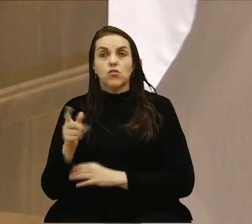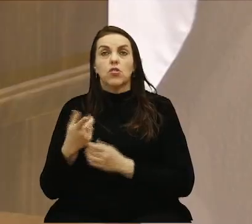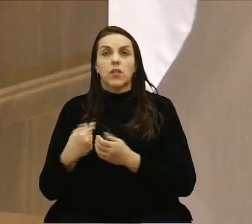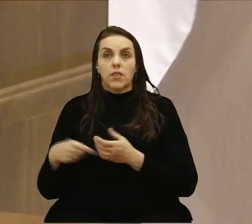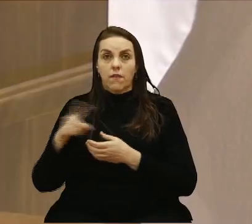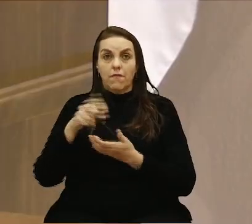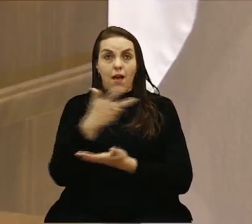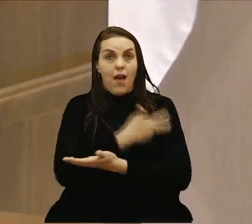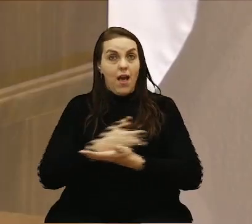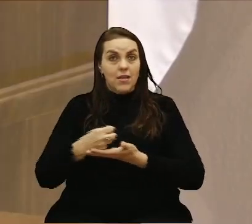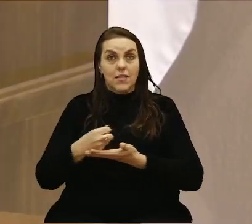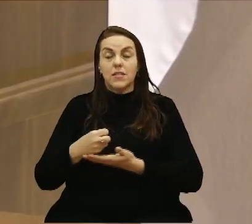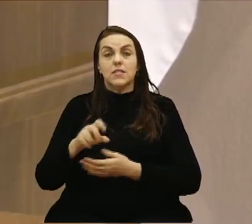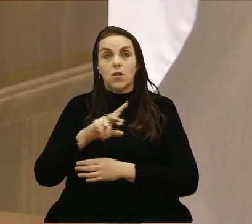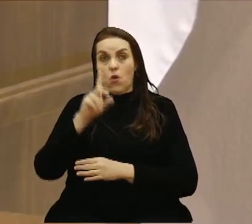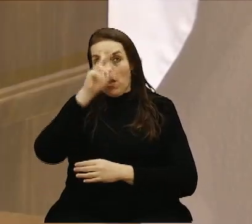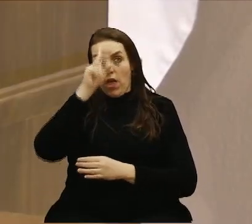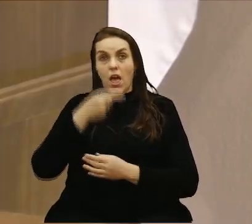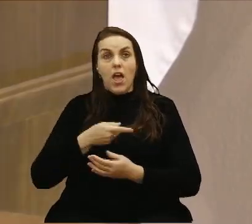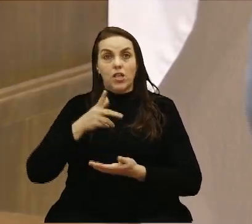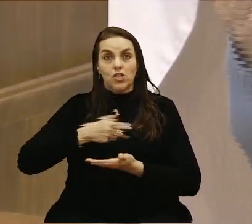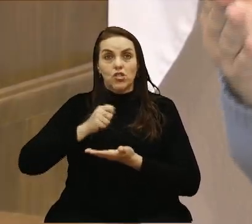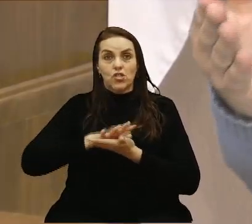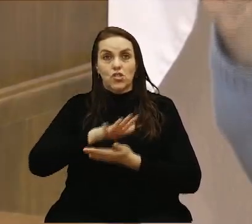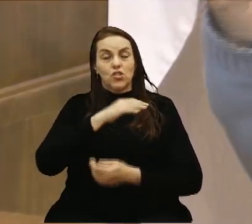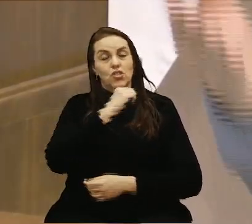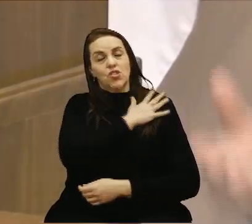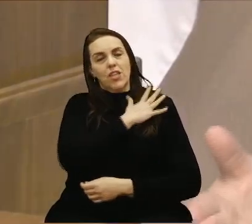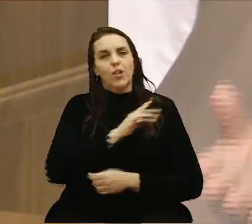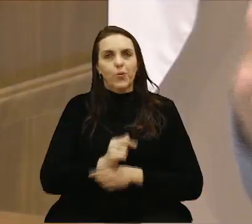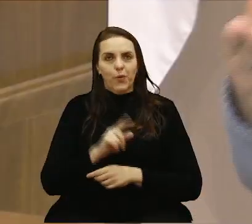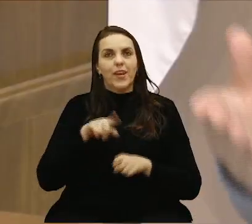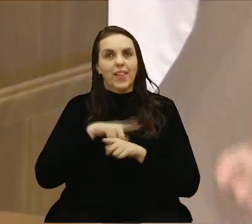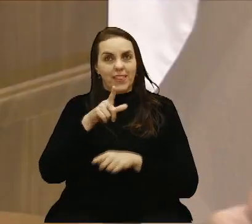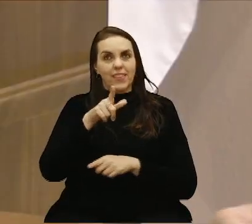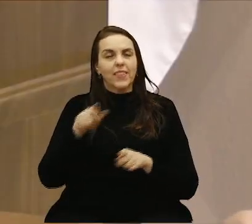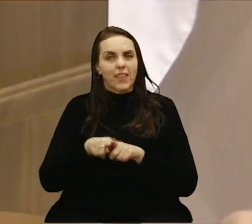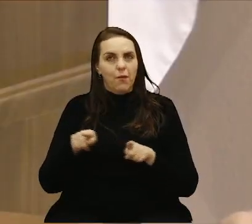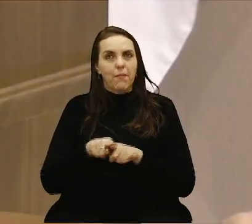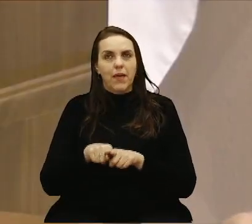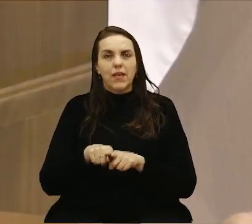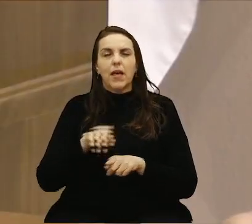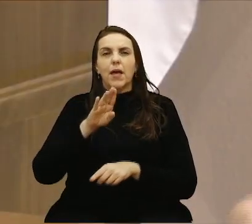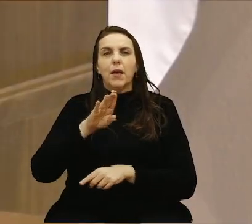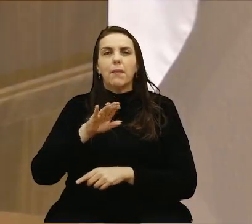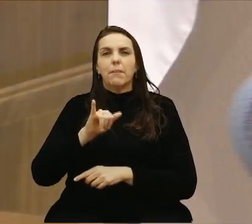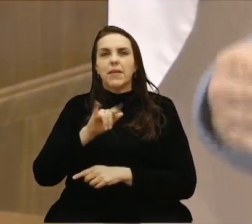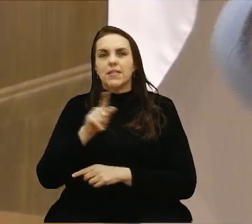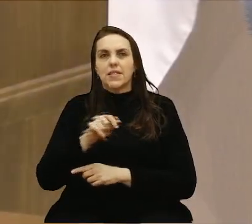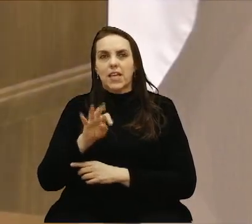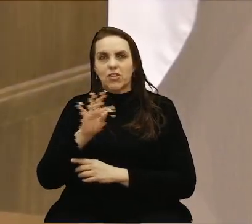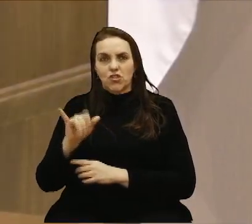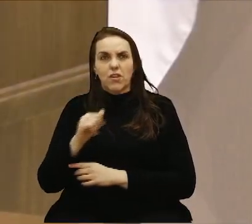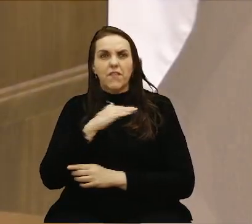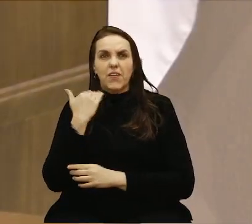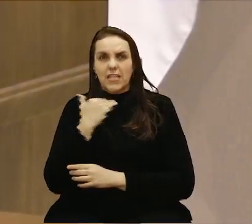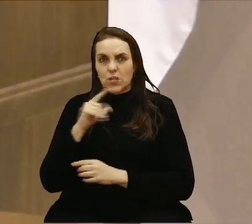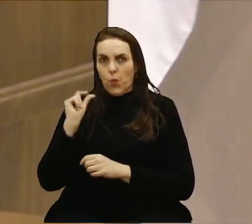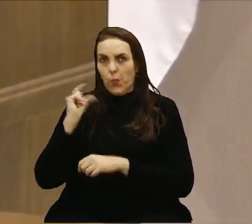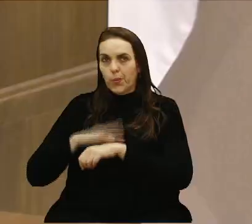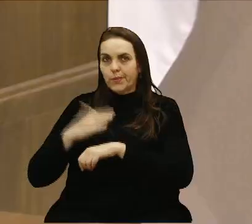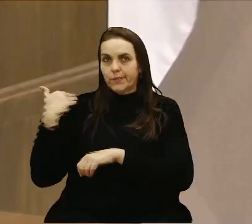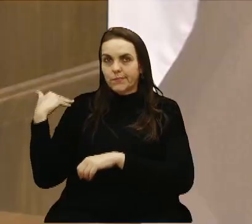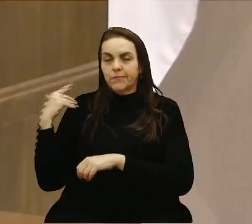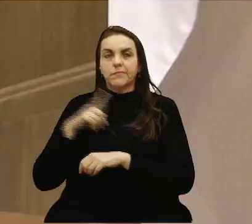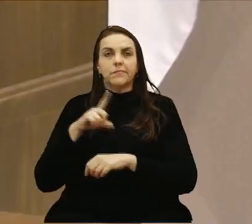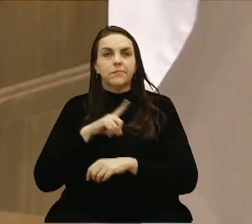pela ditadura para as pessoas que foram cassadas, né? Inclusive o seu Pizete, recentemente falecido, e as demais pessoas, inclusive tem uma